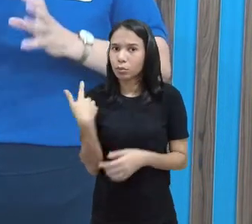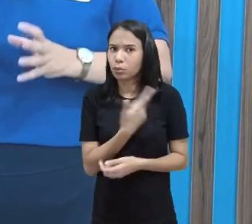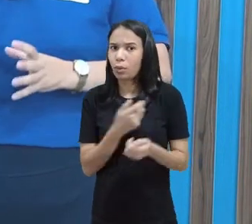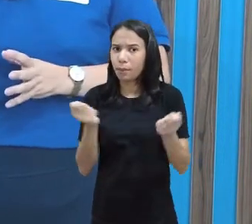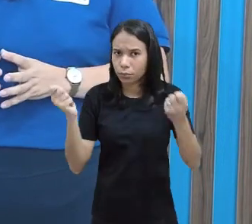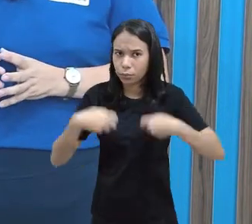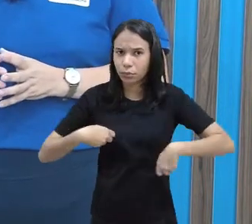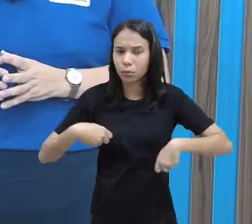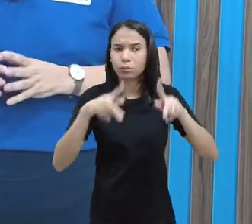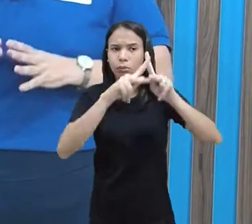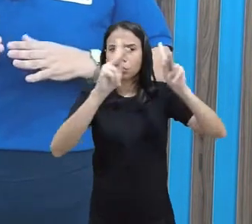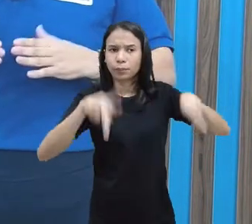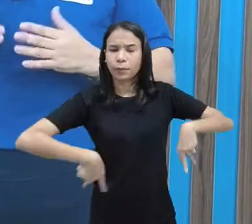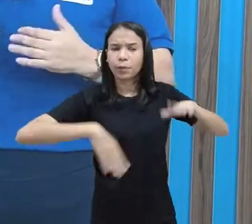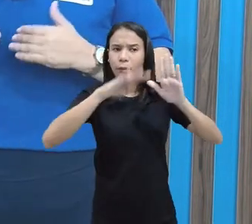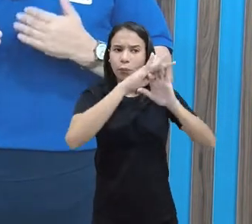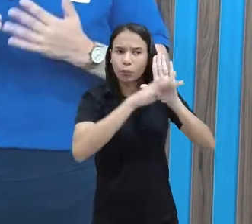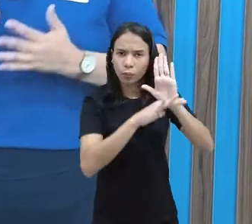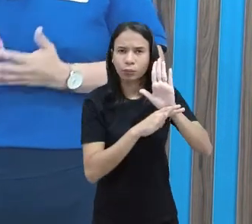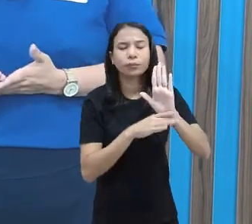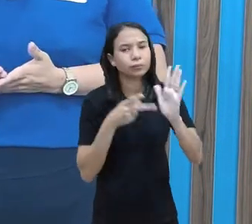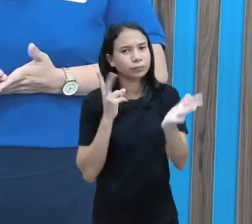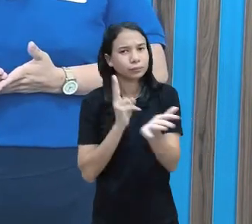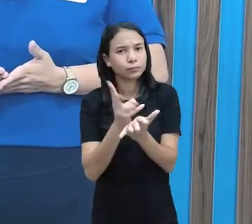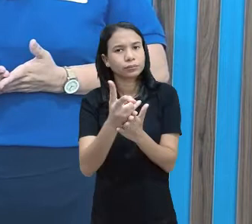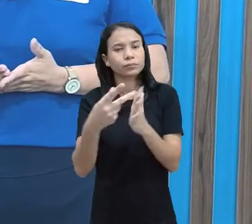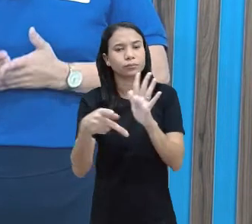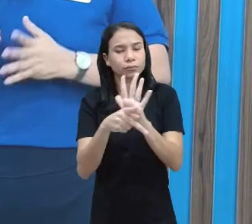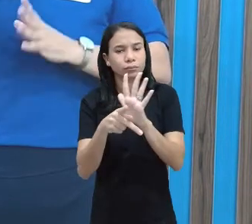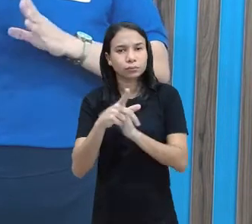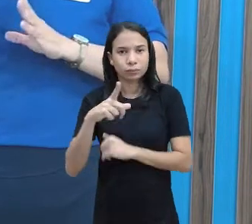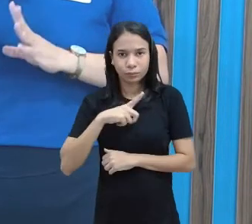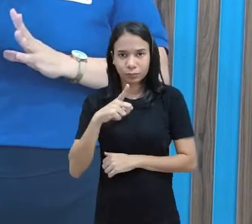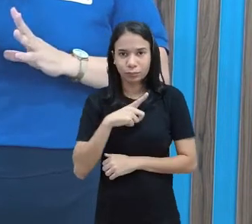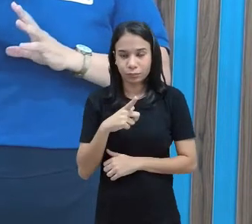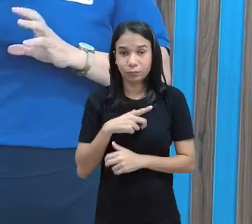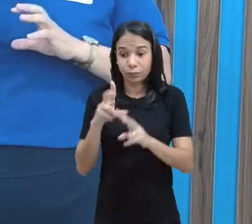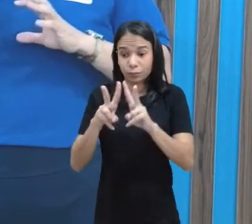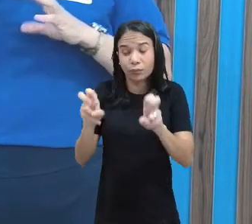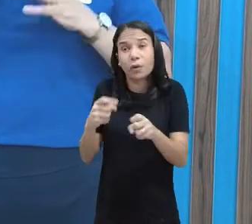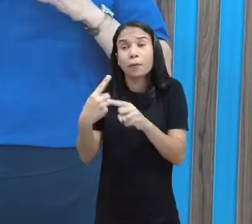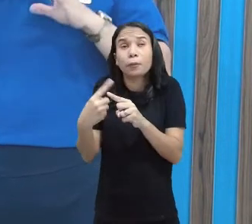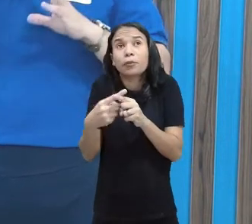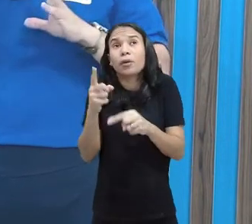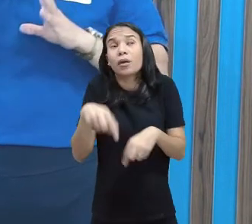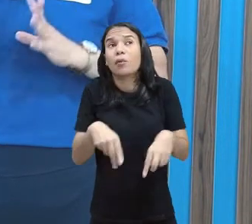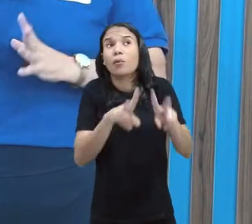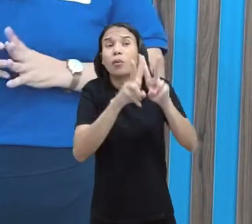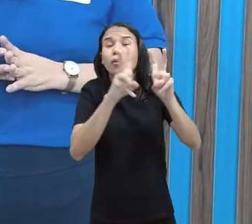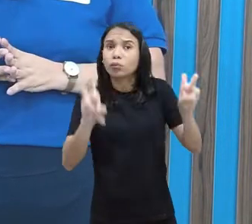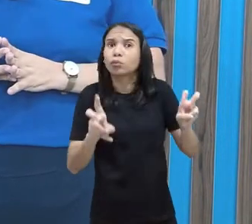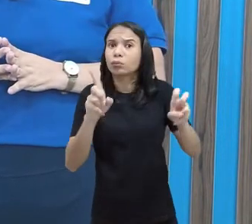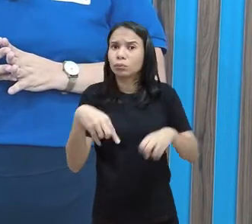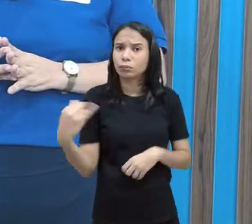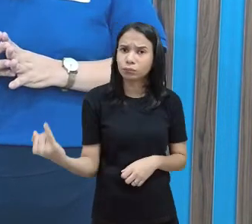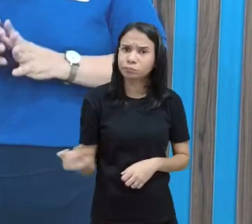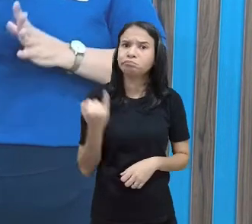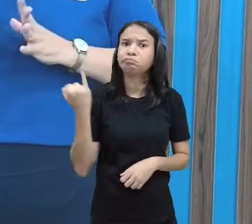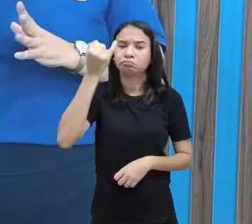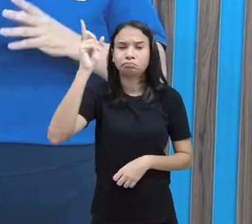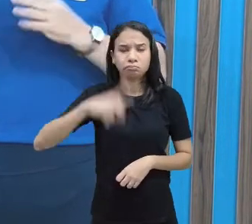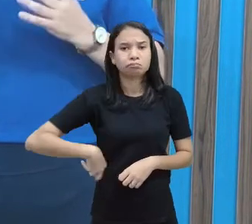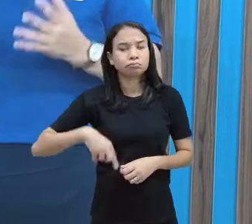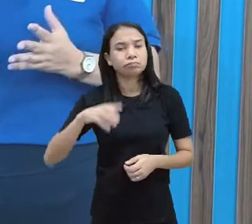do planejamento, a gente vai dar continuidade a esse assunto, porque é um assunto muito importante,